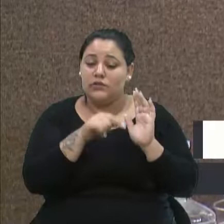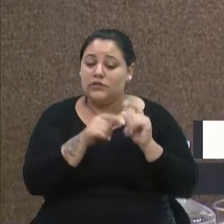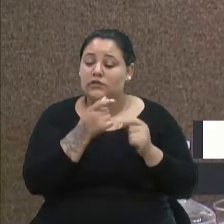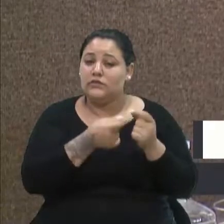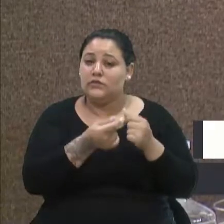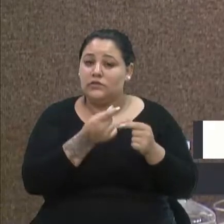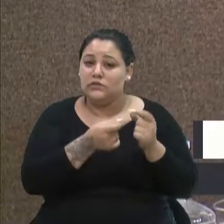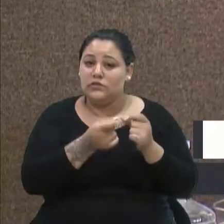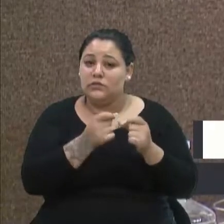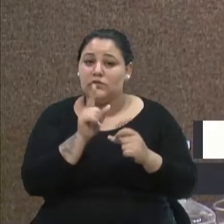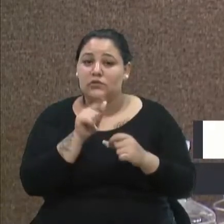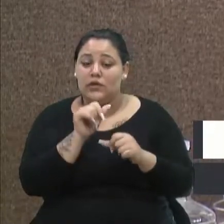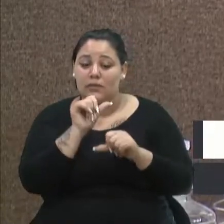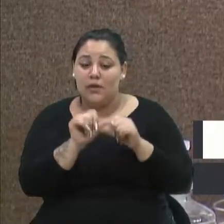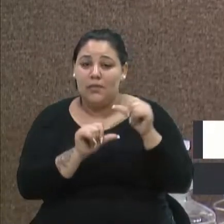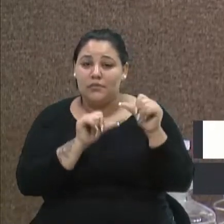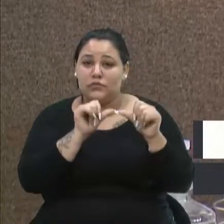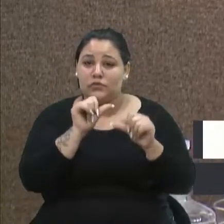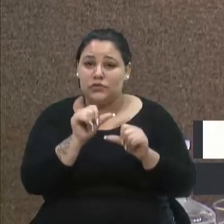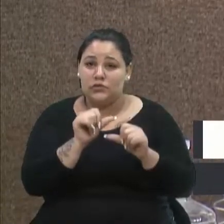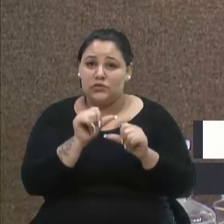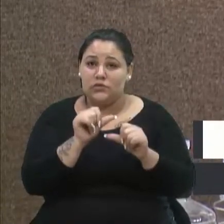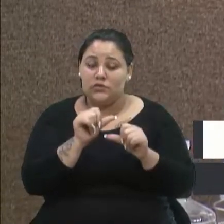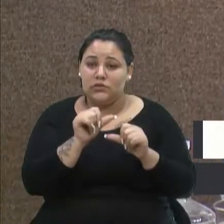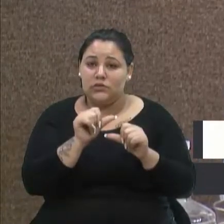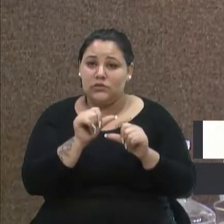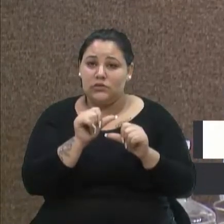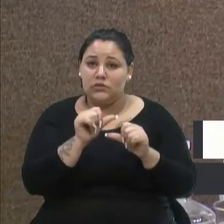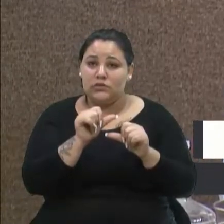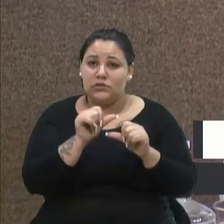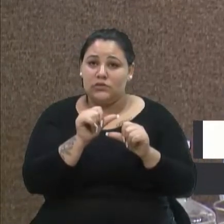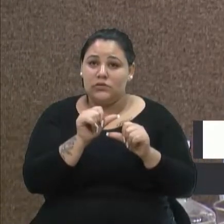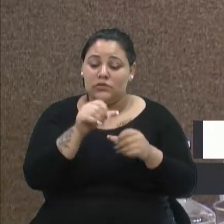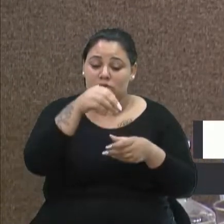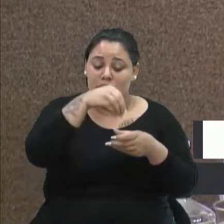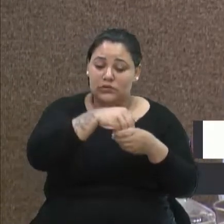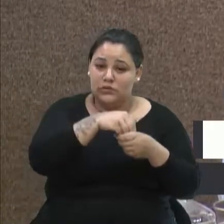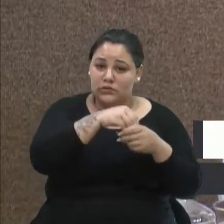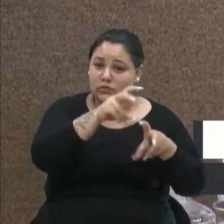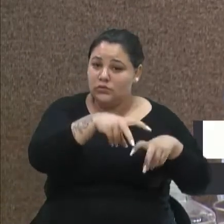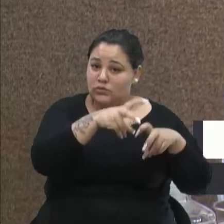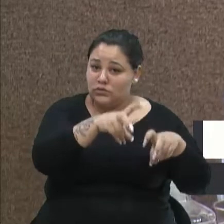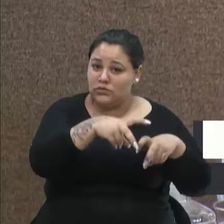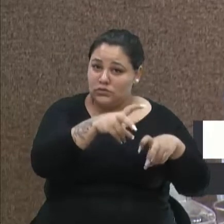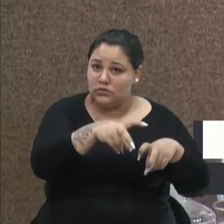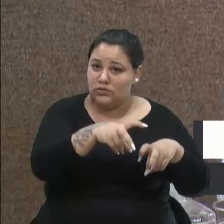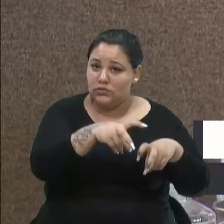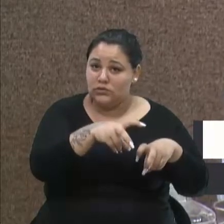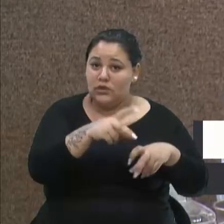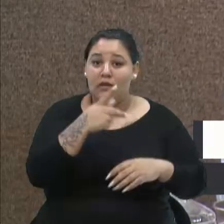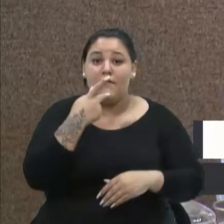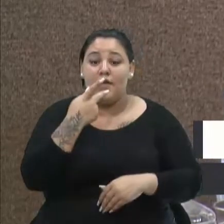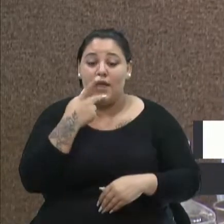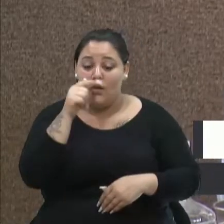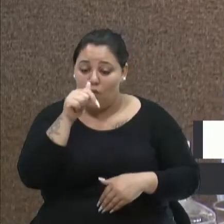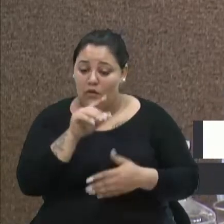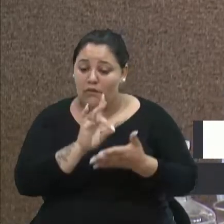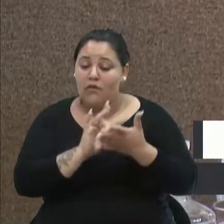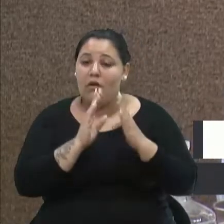era para mudar o parque de máquinas do interior. Isso foi o que foi falado nessa casa.